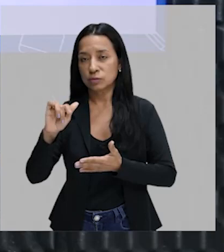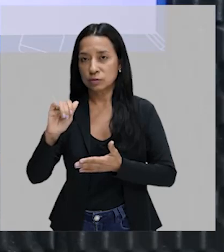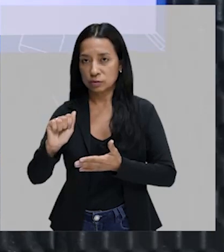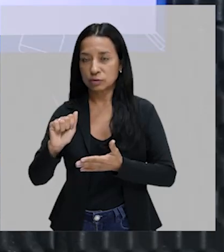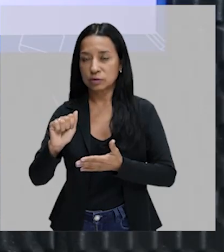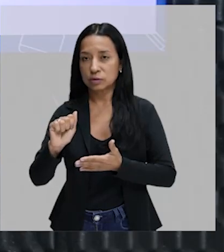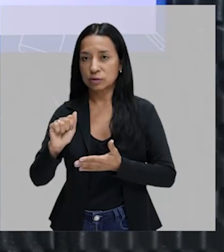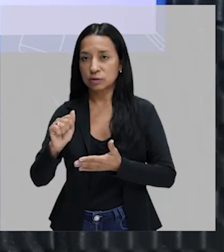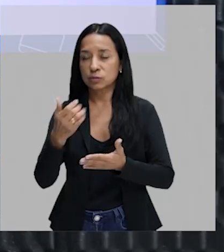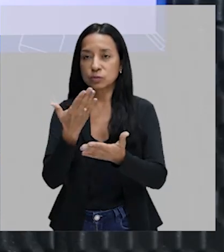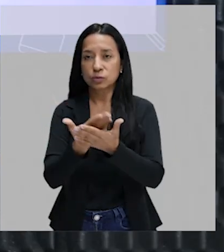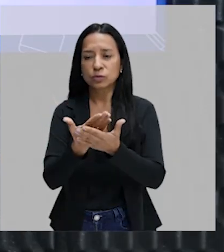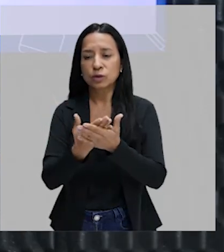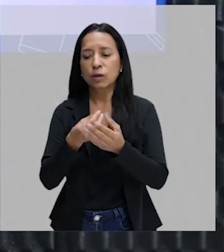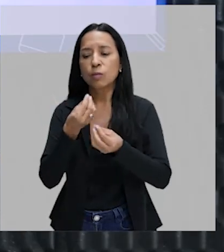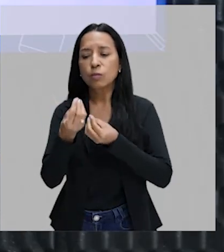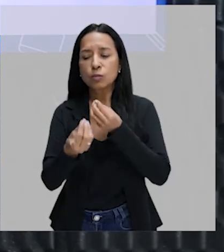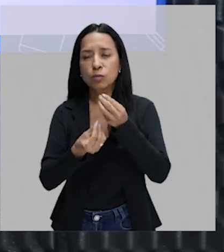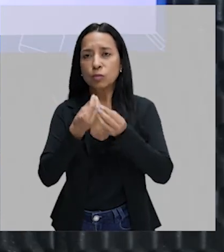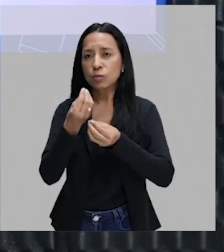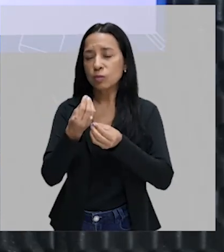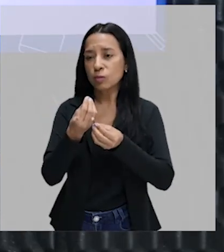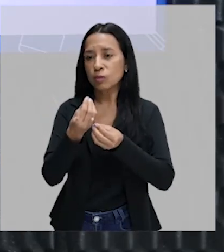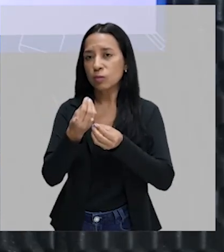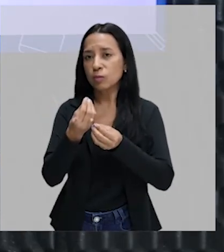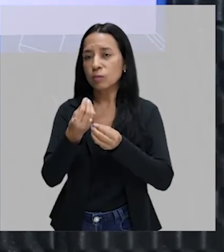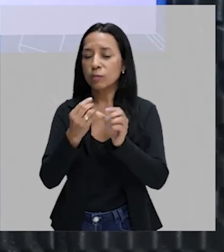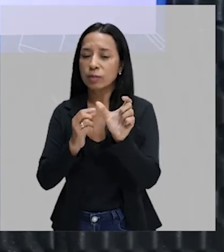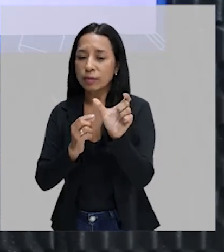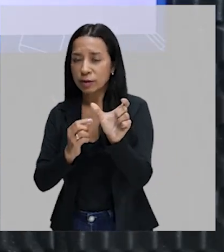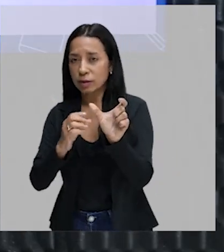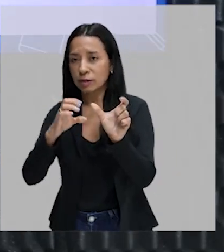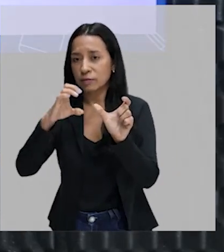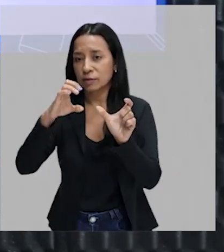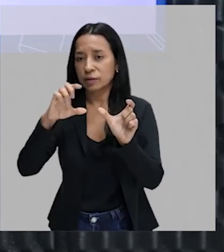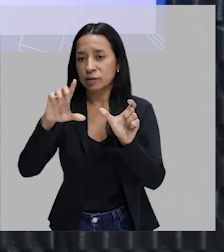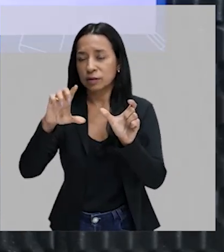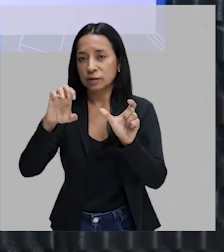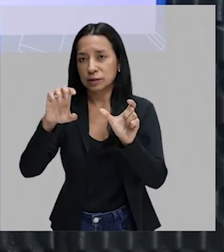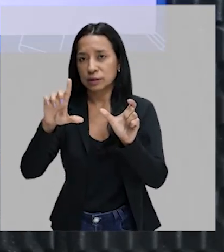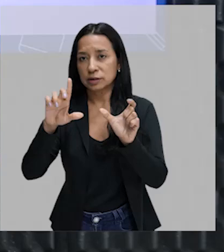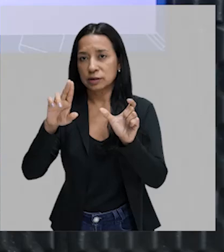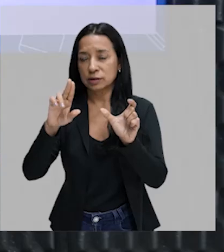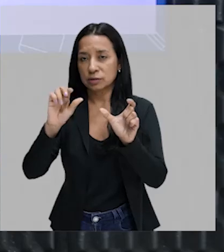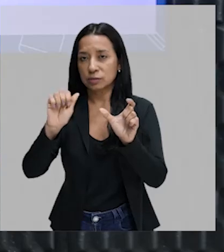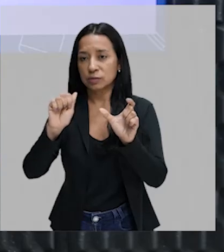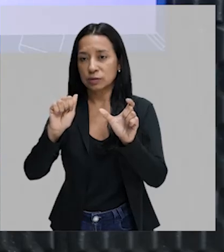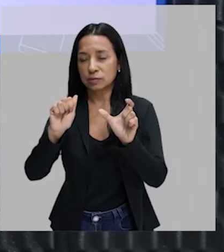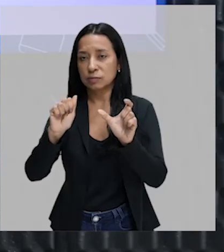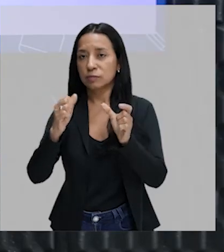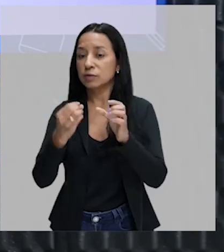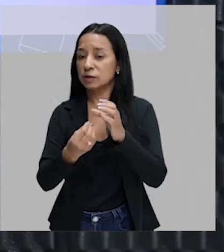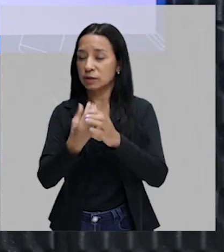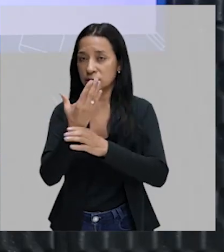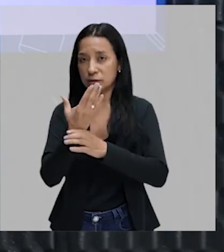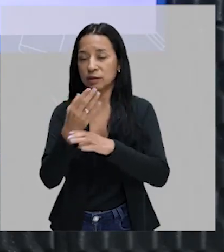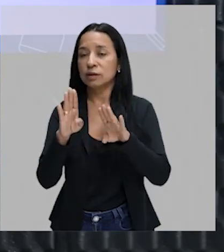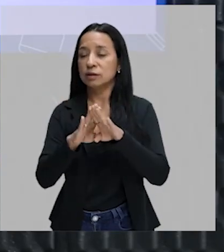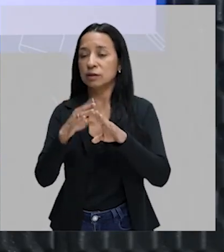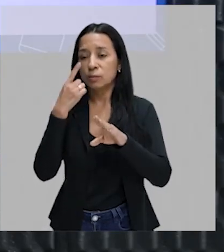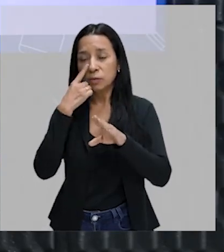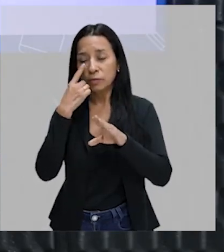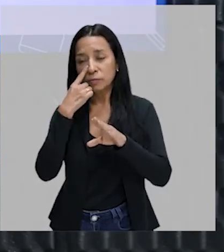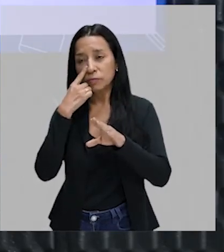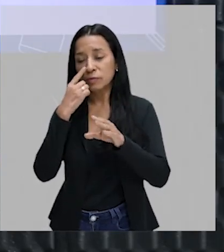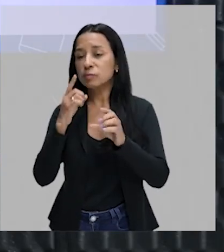exemplo, como que essa palavra célula foi criada, né? E aí nós vimos sobre a descoberta do microscópio, e agora nós vamos